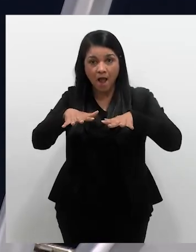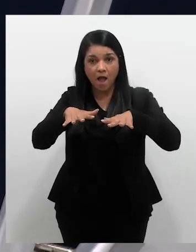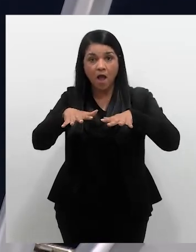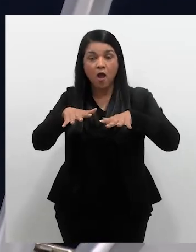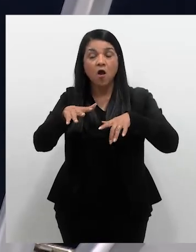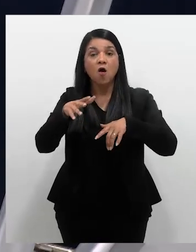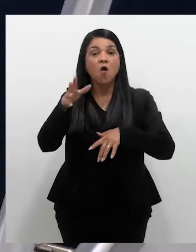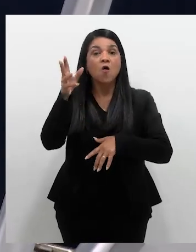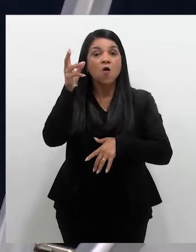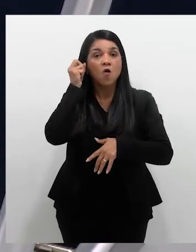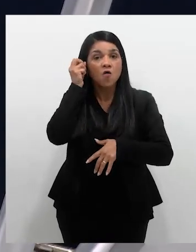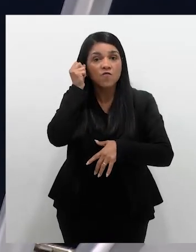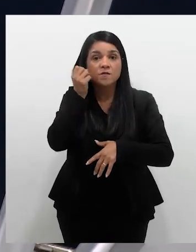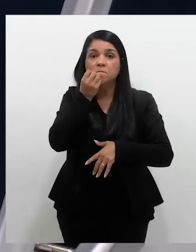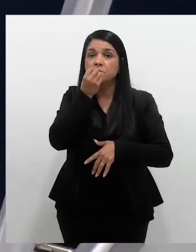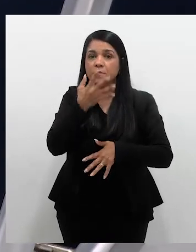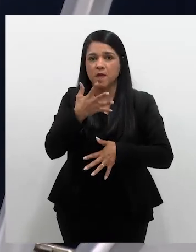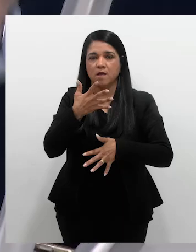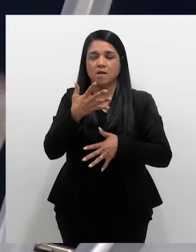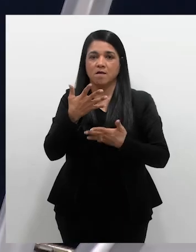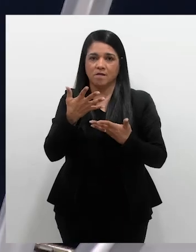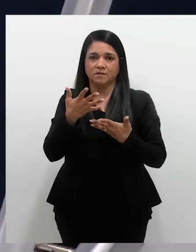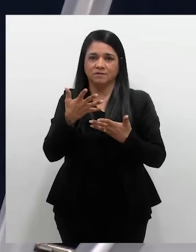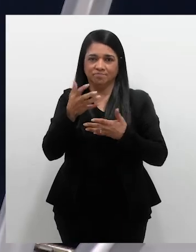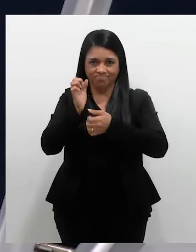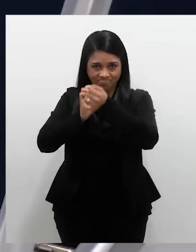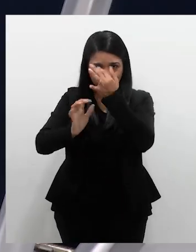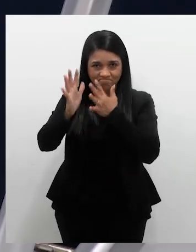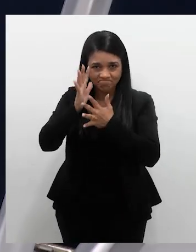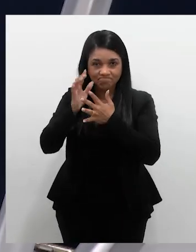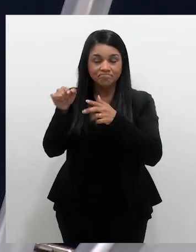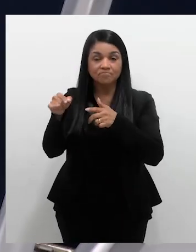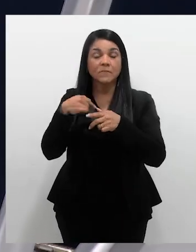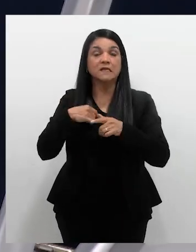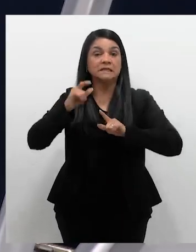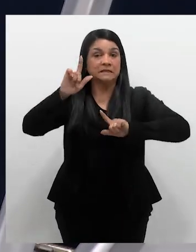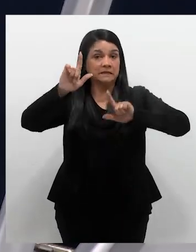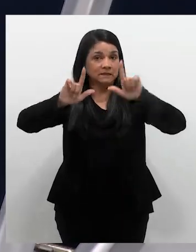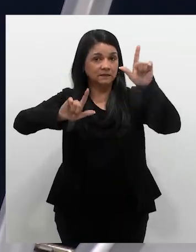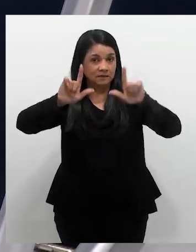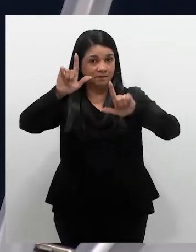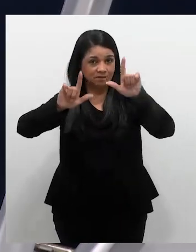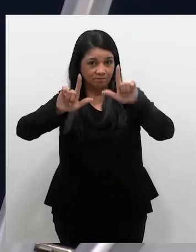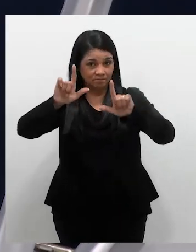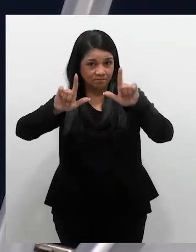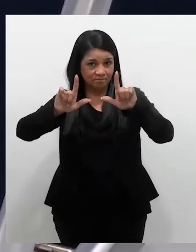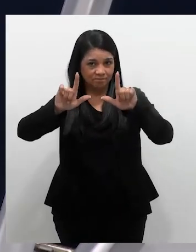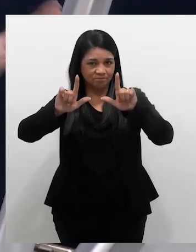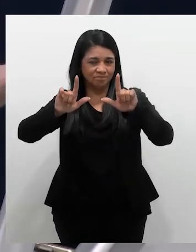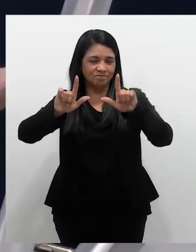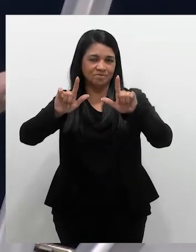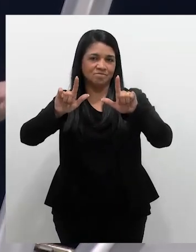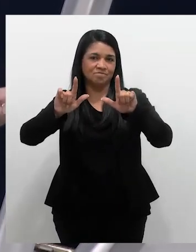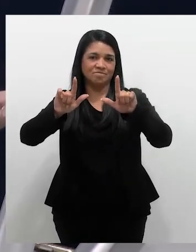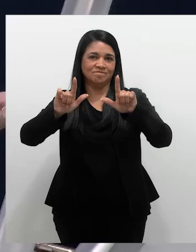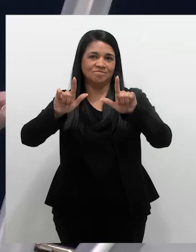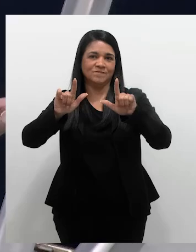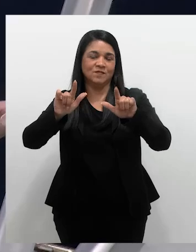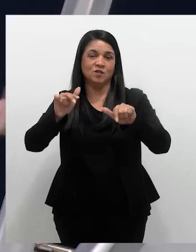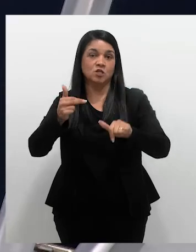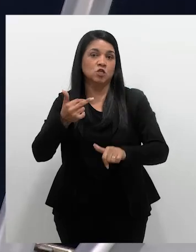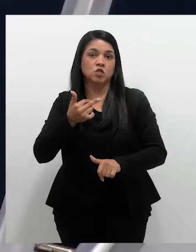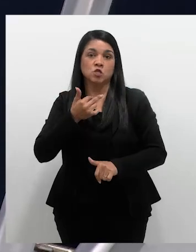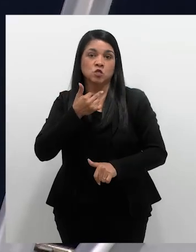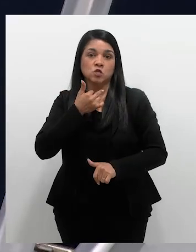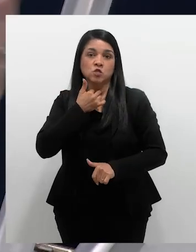te ouvir bem, uma dicção perfeita, né? Na televisão você não pode ter